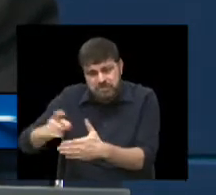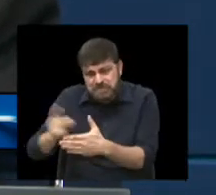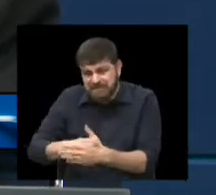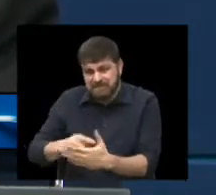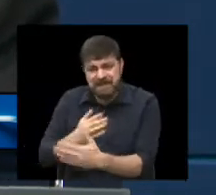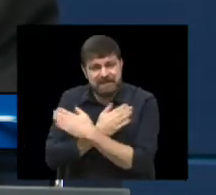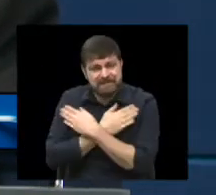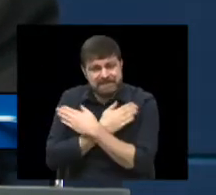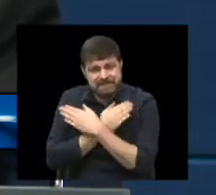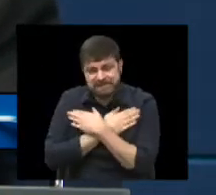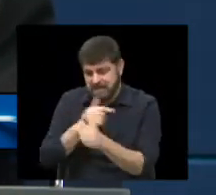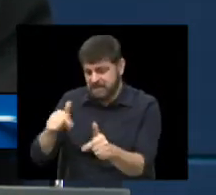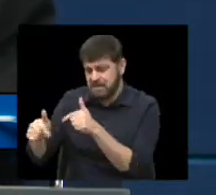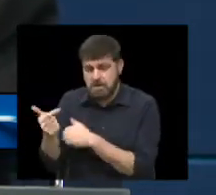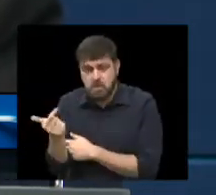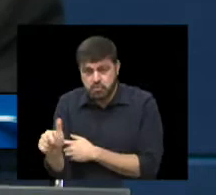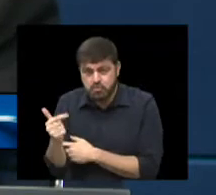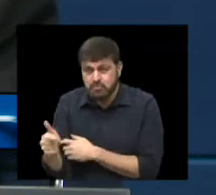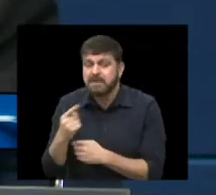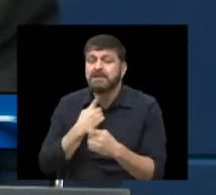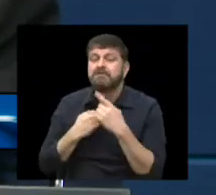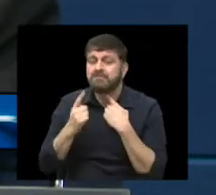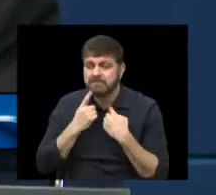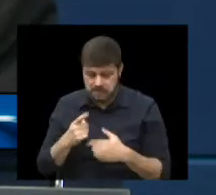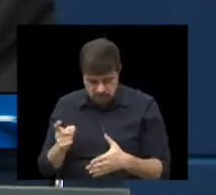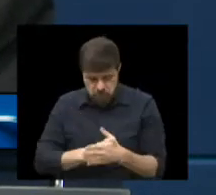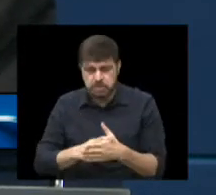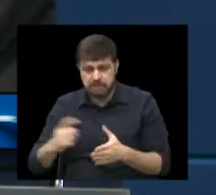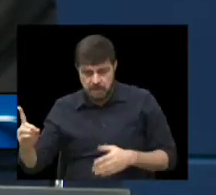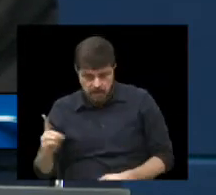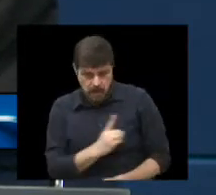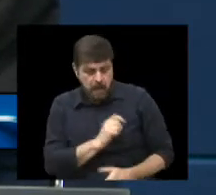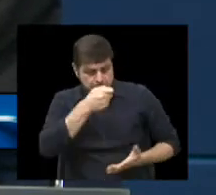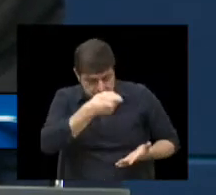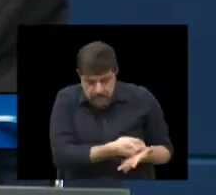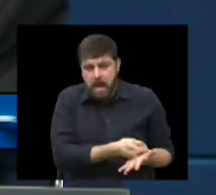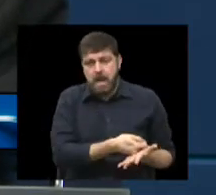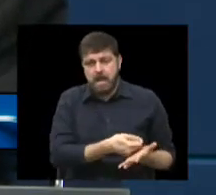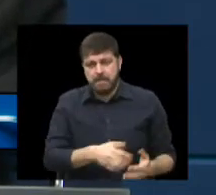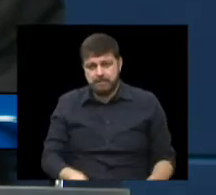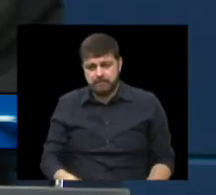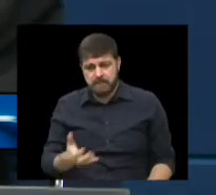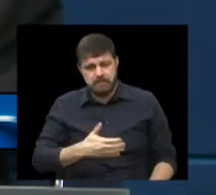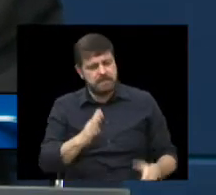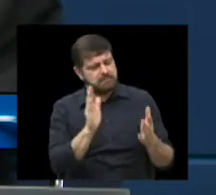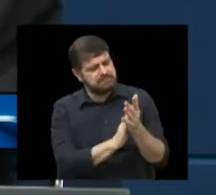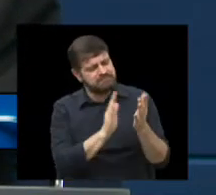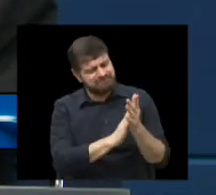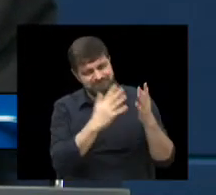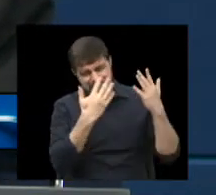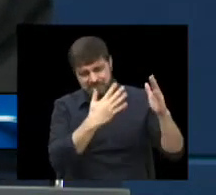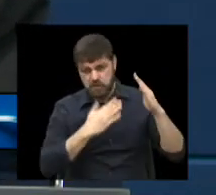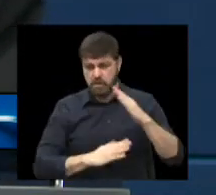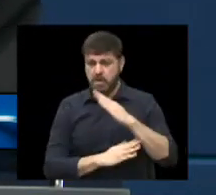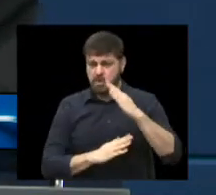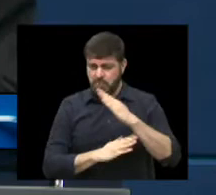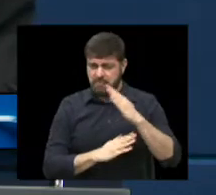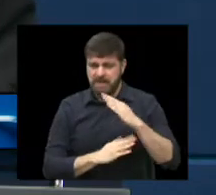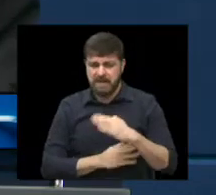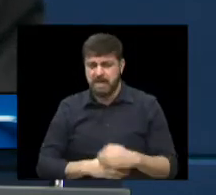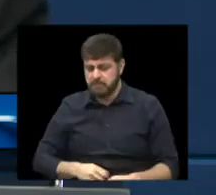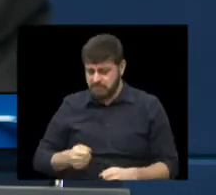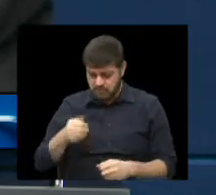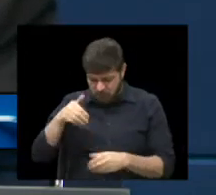desemprego, por isso e por aquilo, querendo quitar suas dívidas. Então, eu quero parabenizar, e peço que essa casa realmente aprove o programa